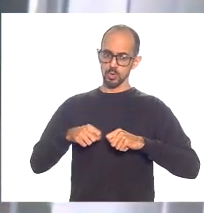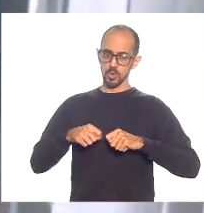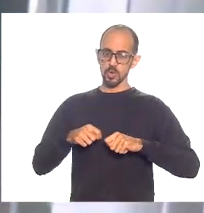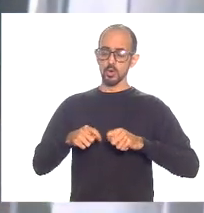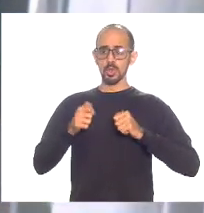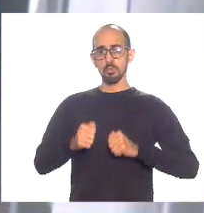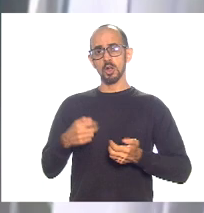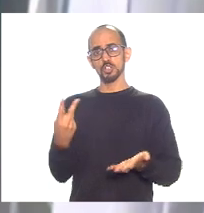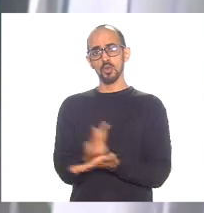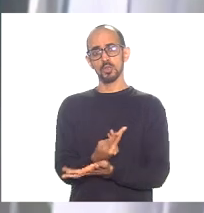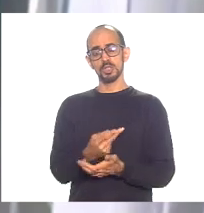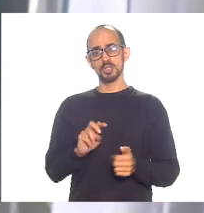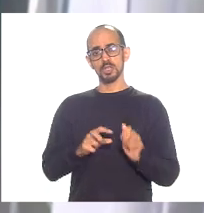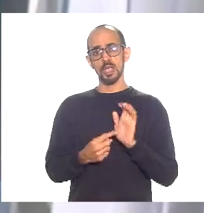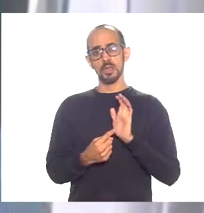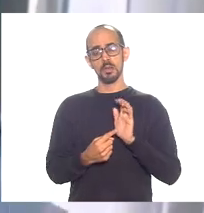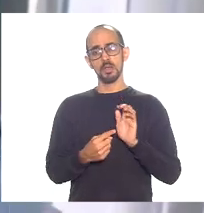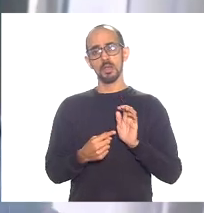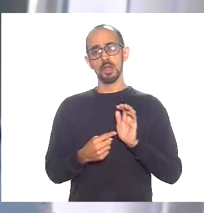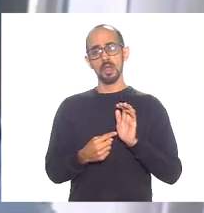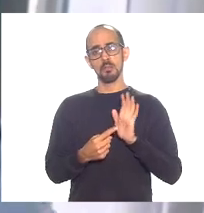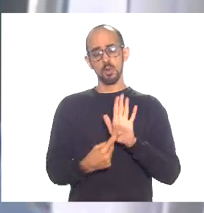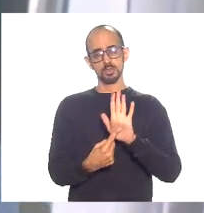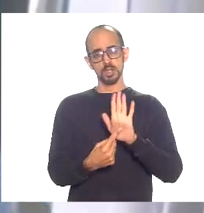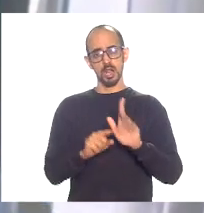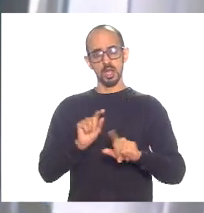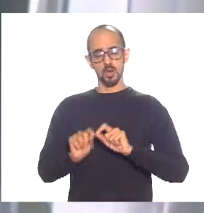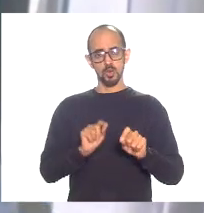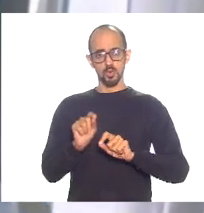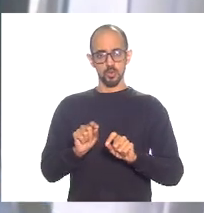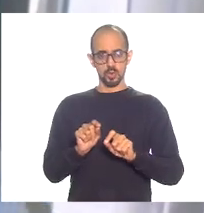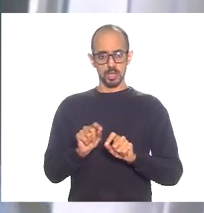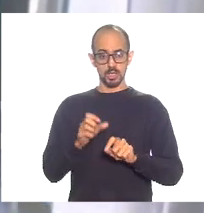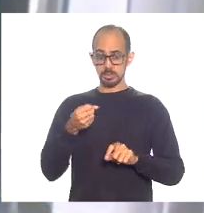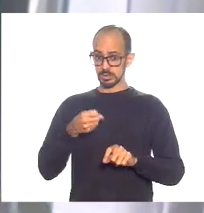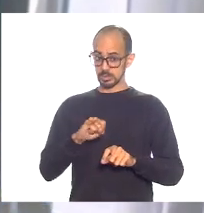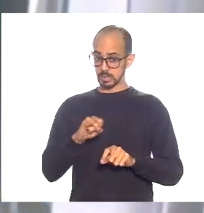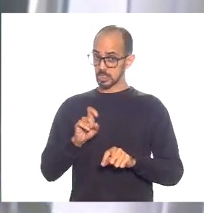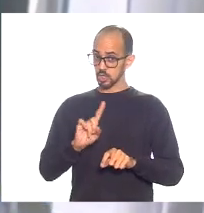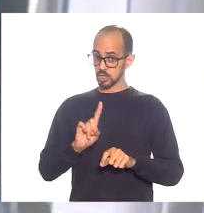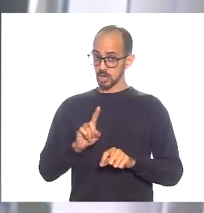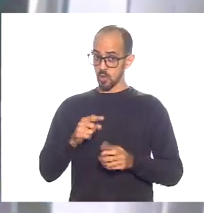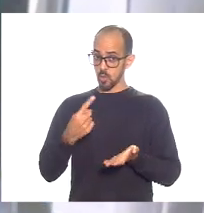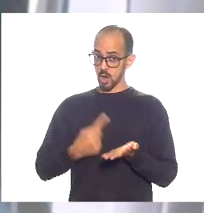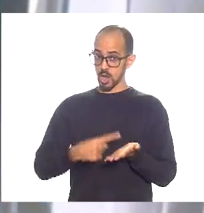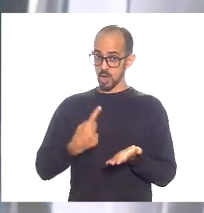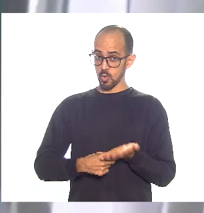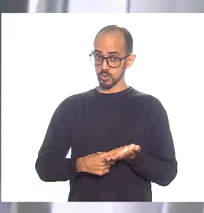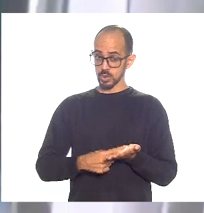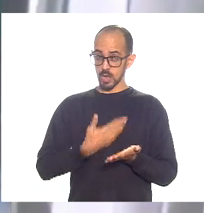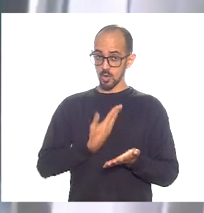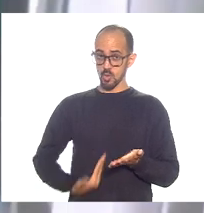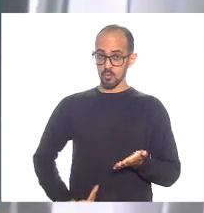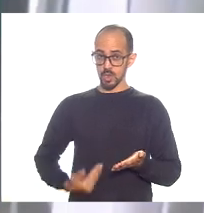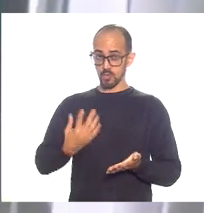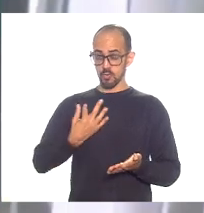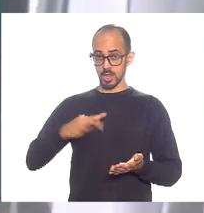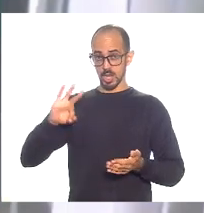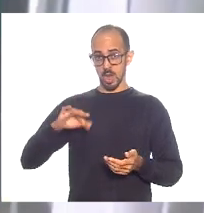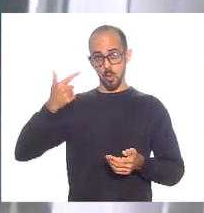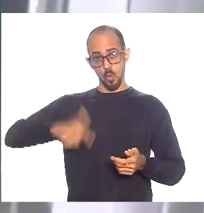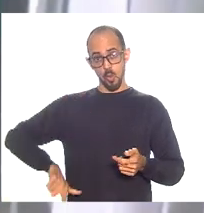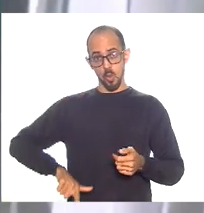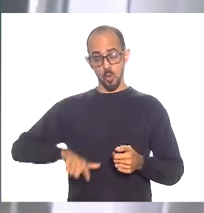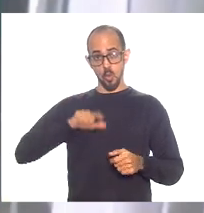representar, deputada Marta Rocha, é que aí sim, se a gente não renegociar com o governo federal outros